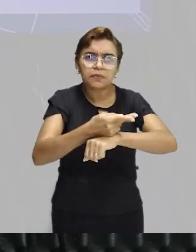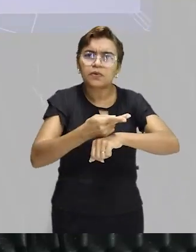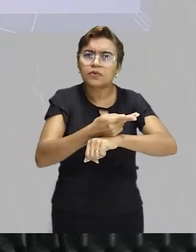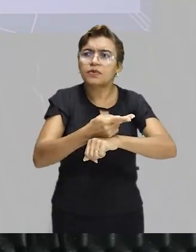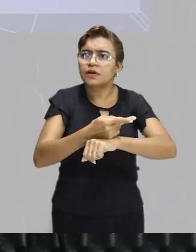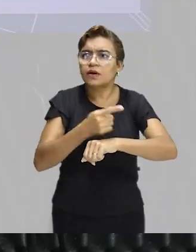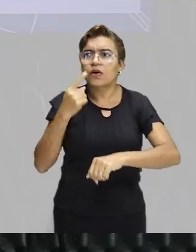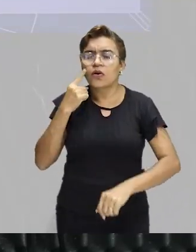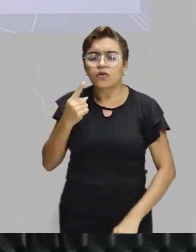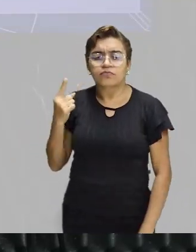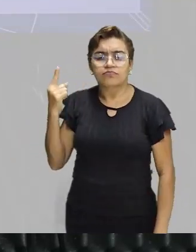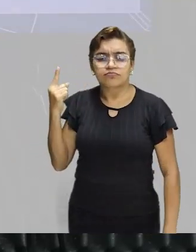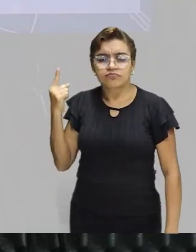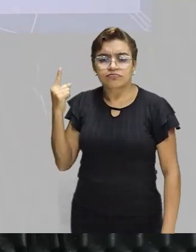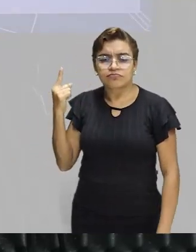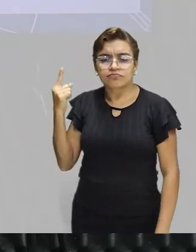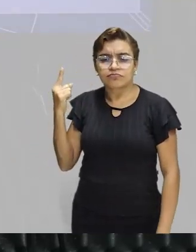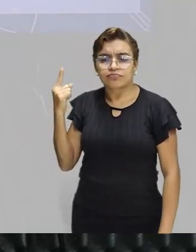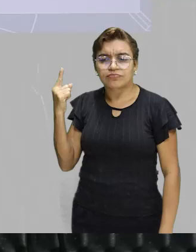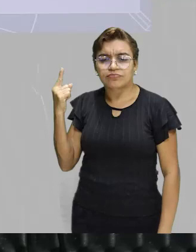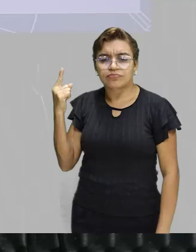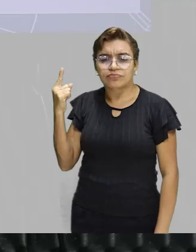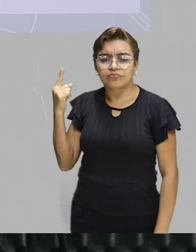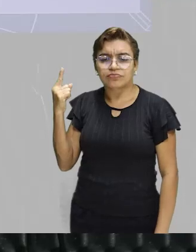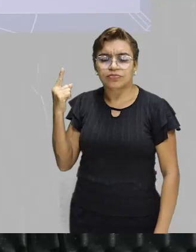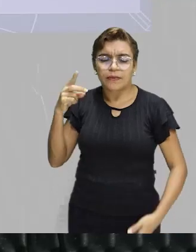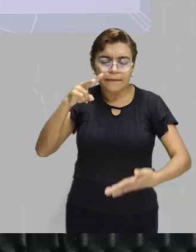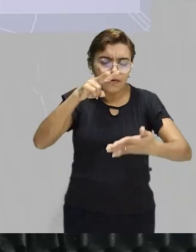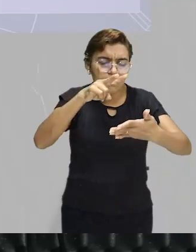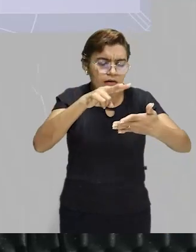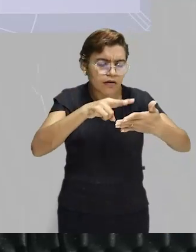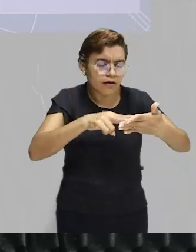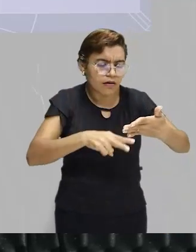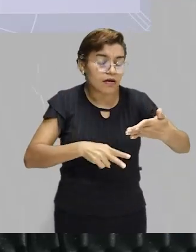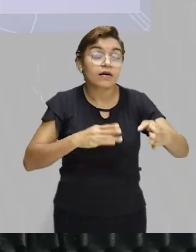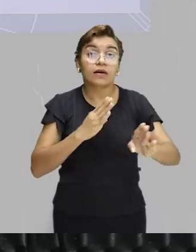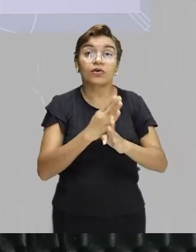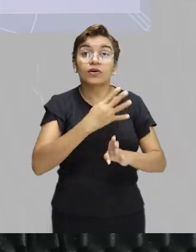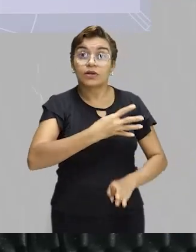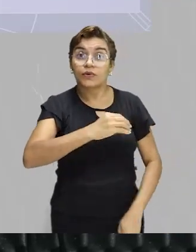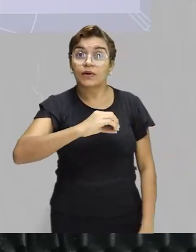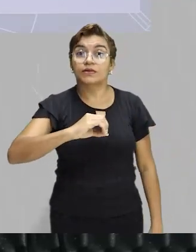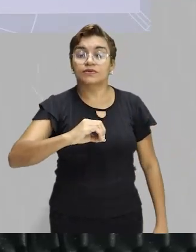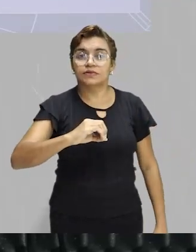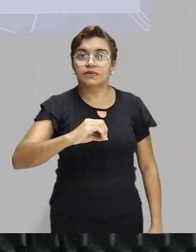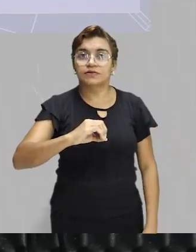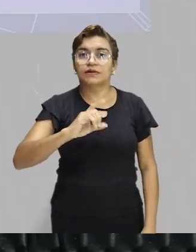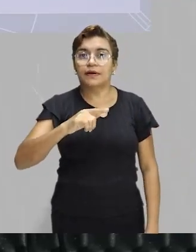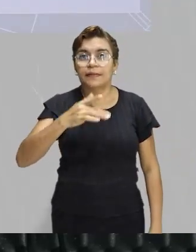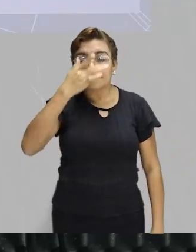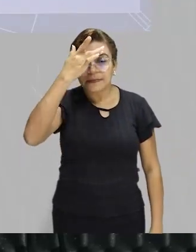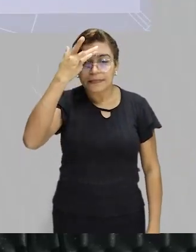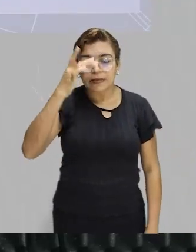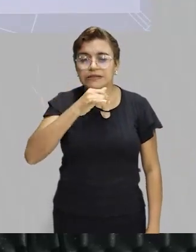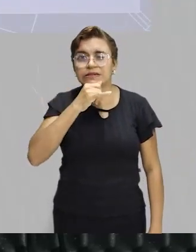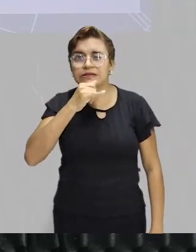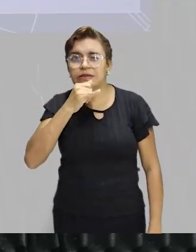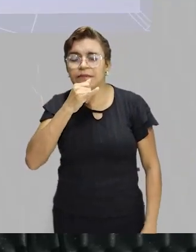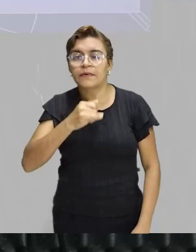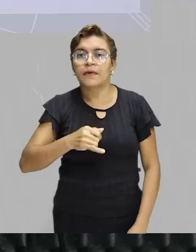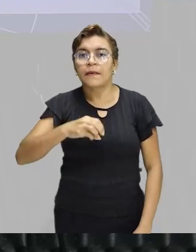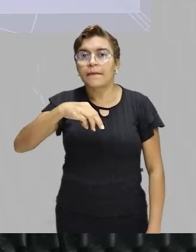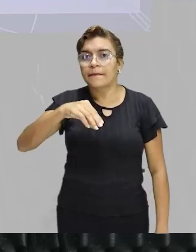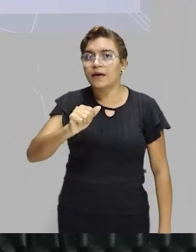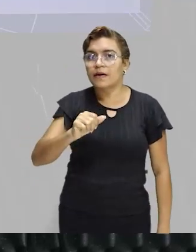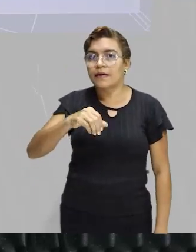400? Bem aqui, 400 mammals, quer dizer 400 mamíferos. Eu consigo